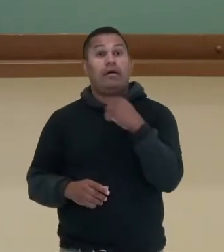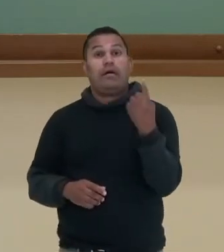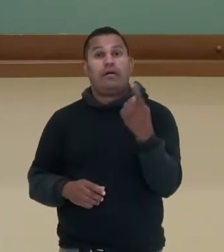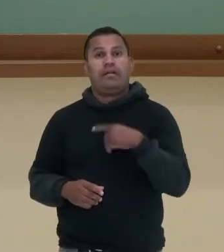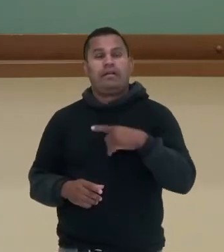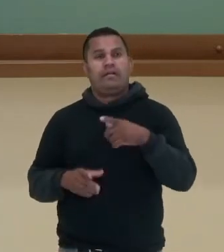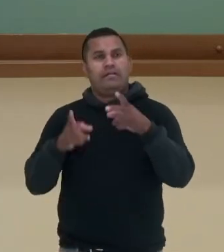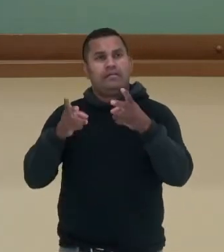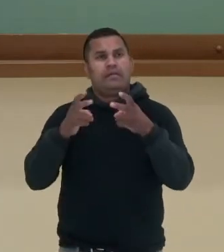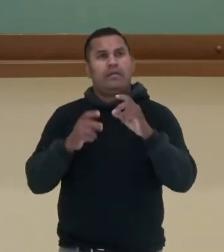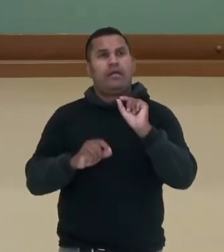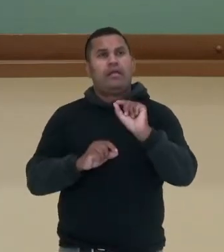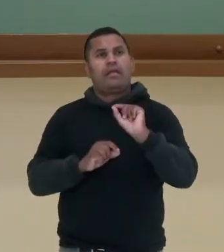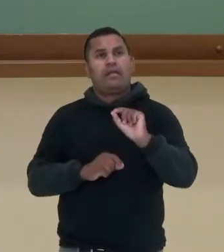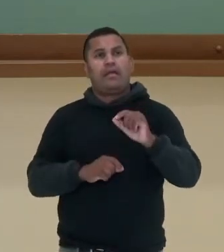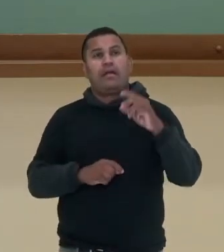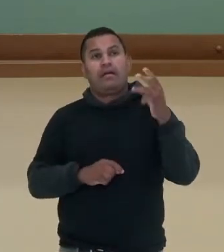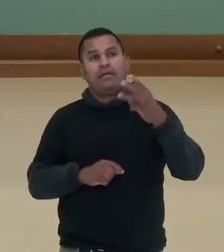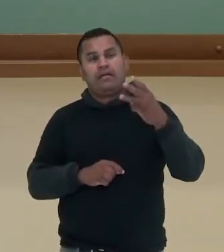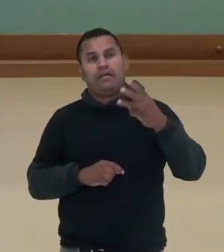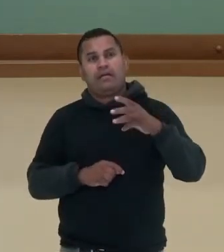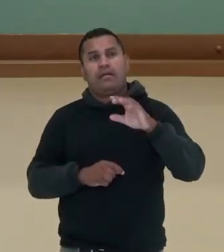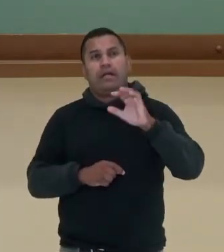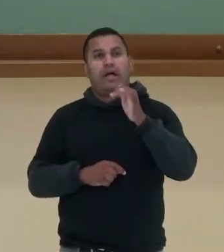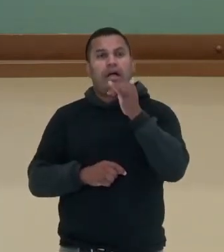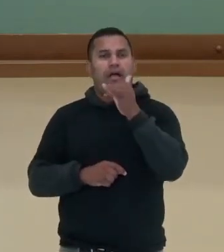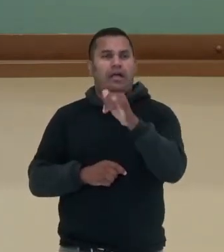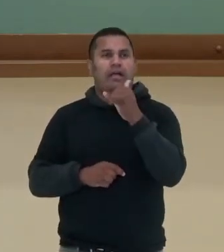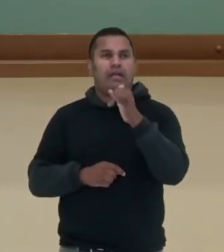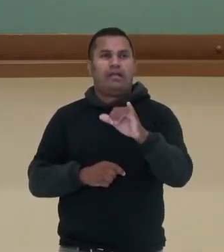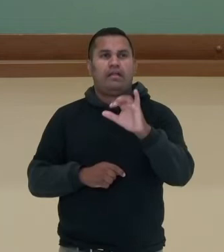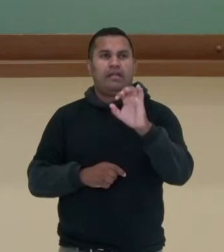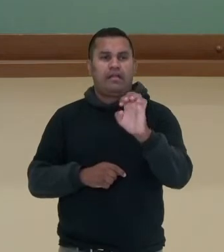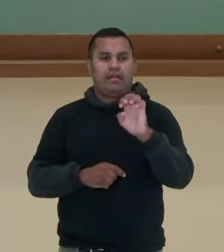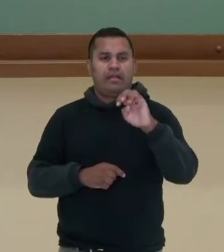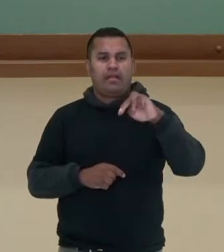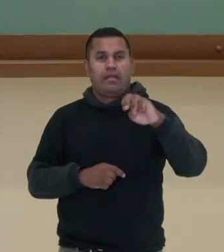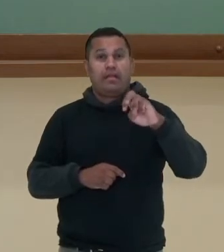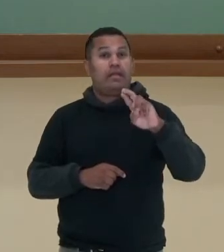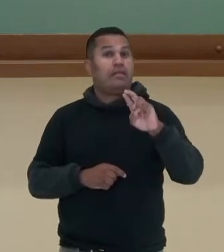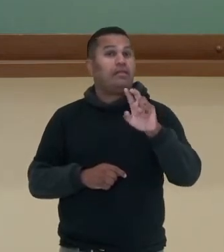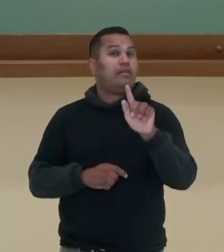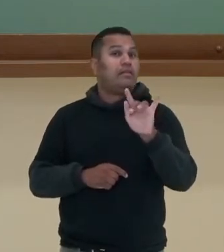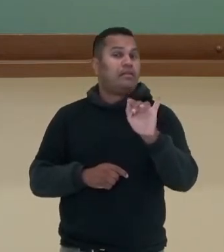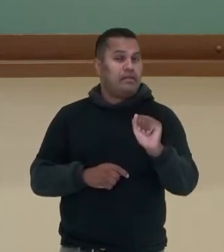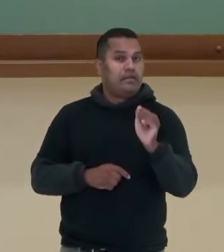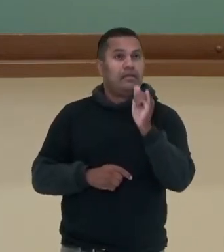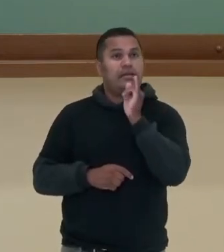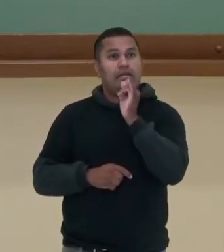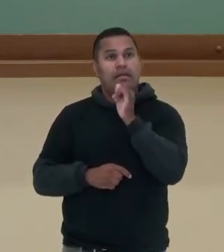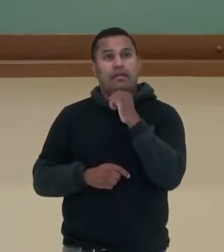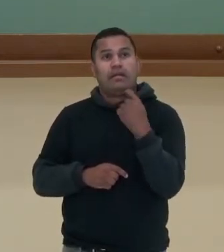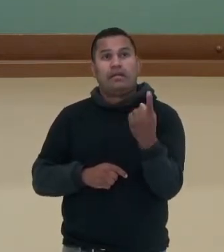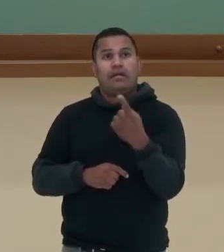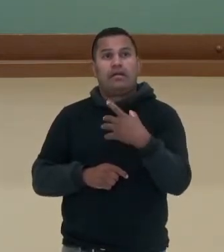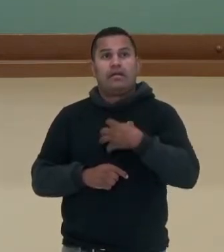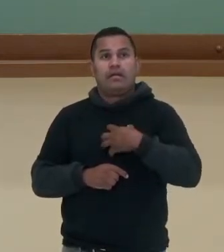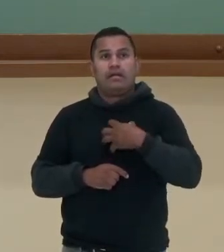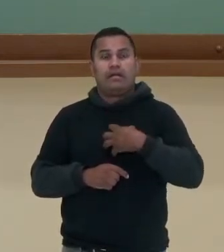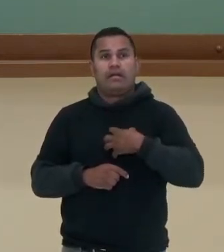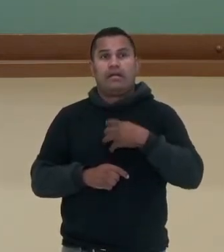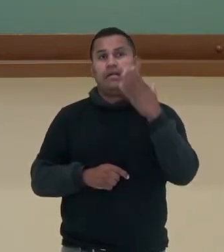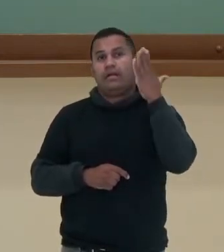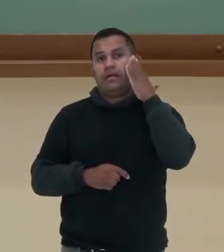para esse estudo, As plantas que usam a energia luminosa, nós que usamos a energia